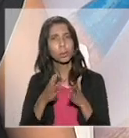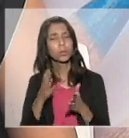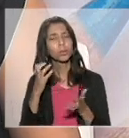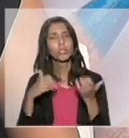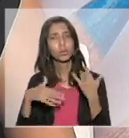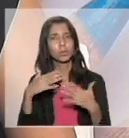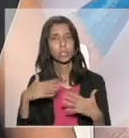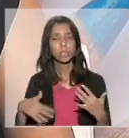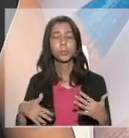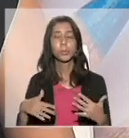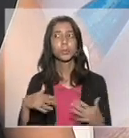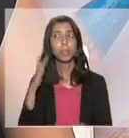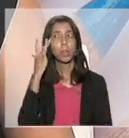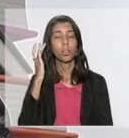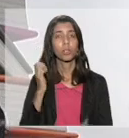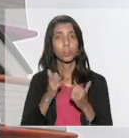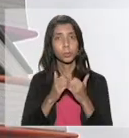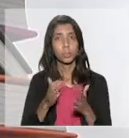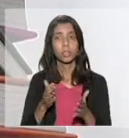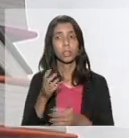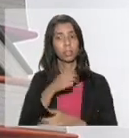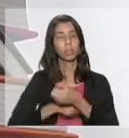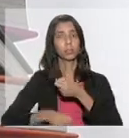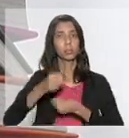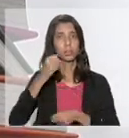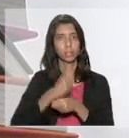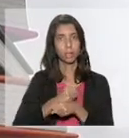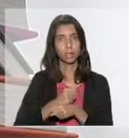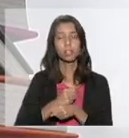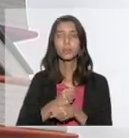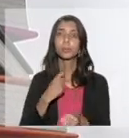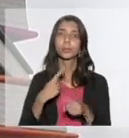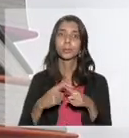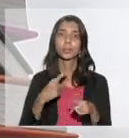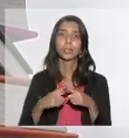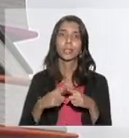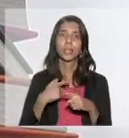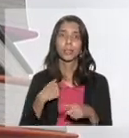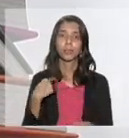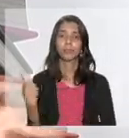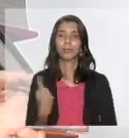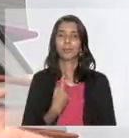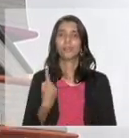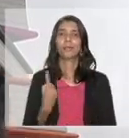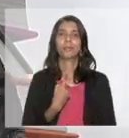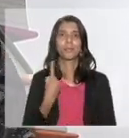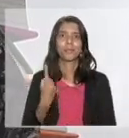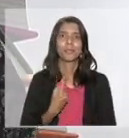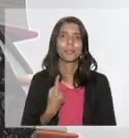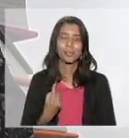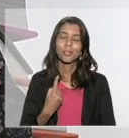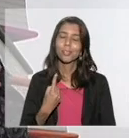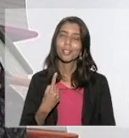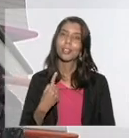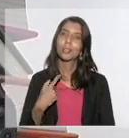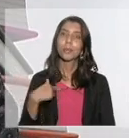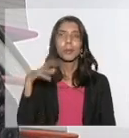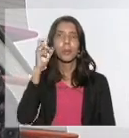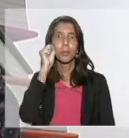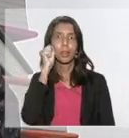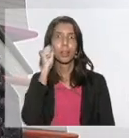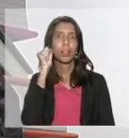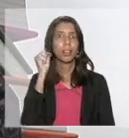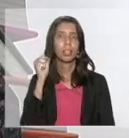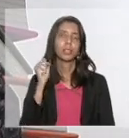que ele começou? Conta um pouquinho pra gente. Eu acho que eu comecei mais foi no ano passado. Foi um ano que eu meio que me isolei do mundo. Acabou sendo que eu fiquei no